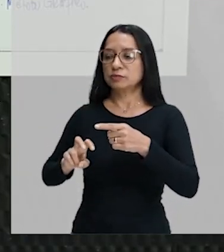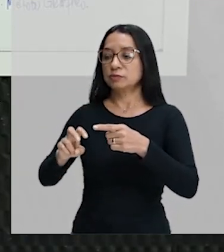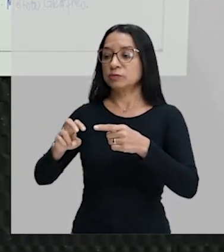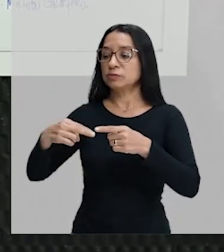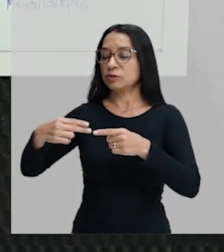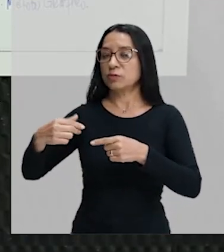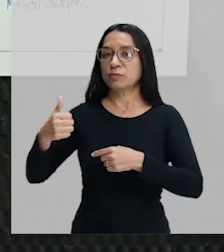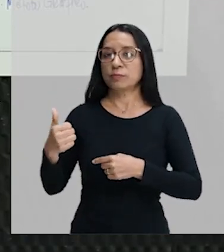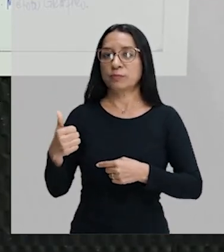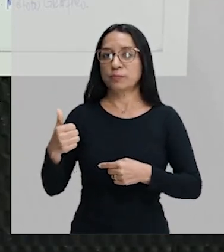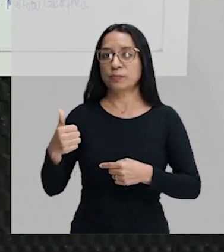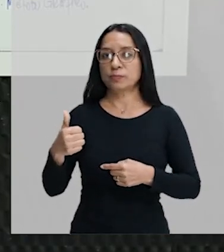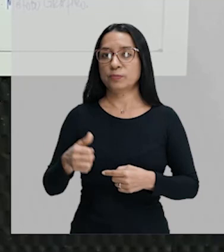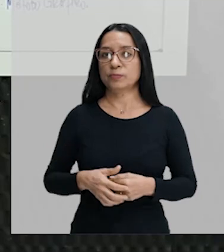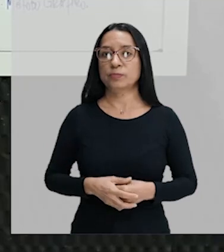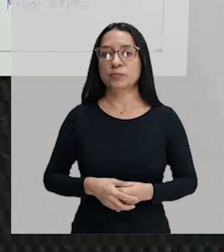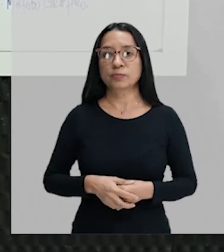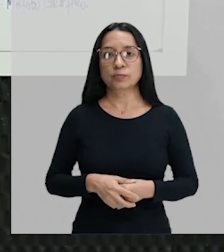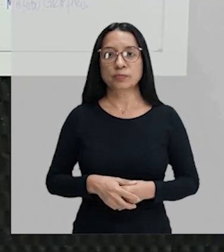1.